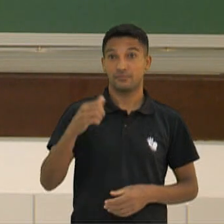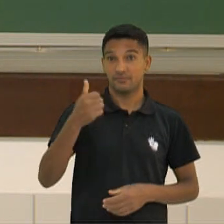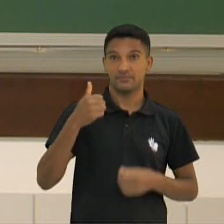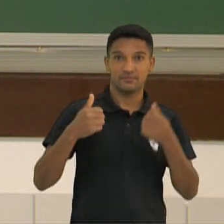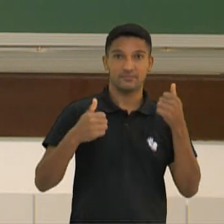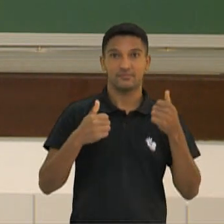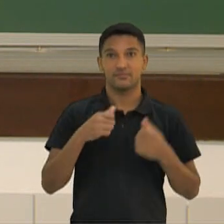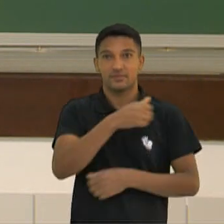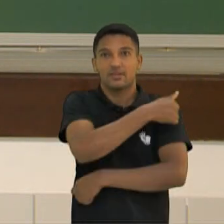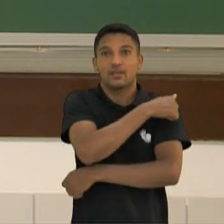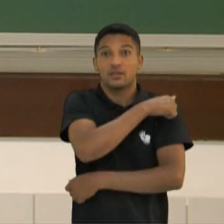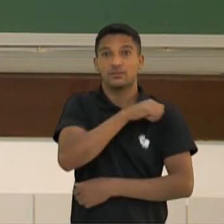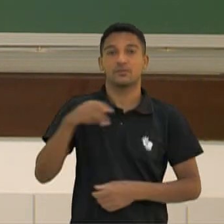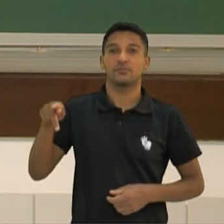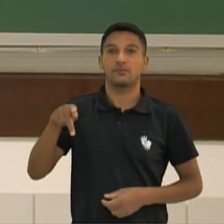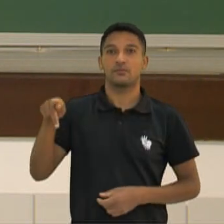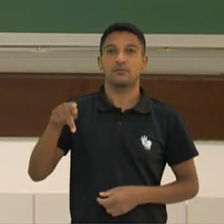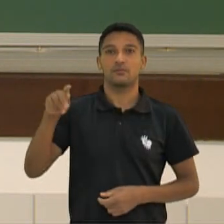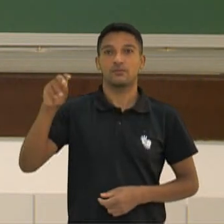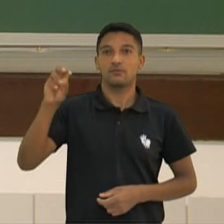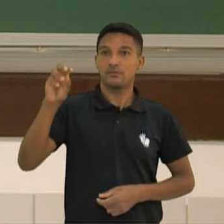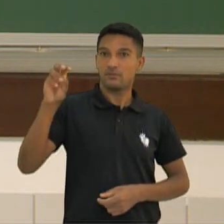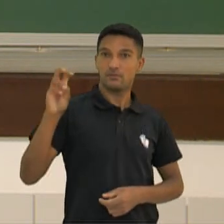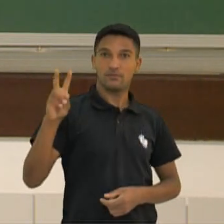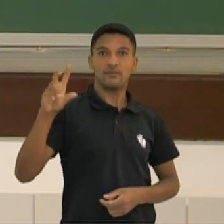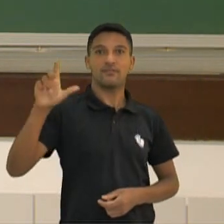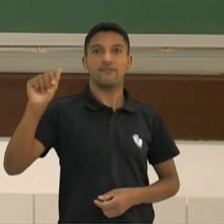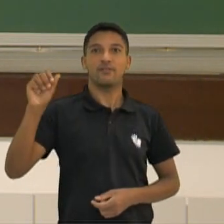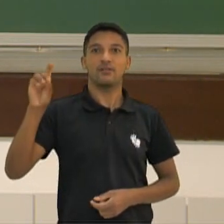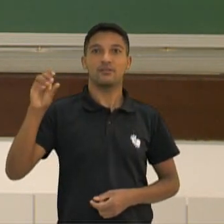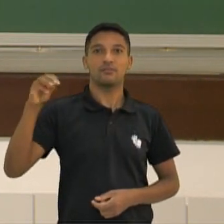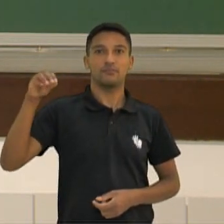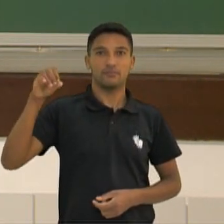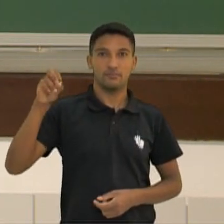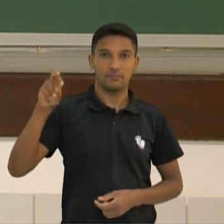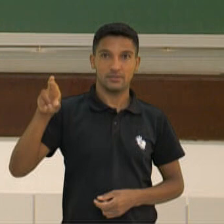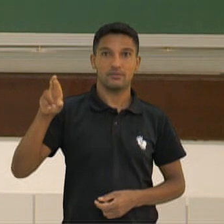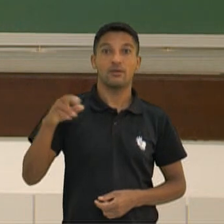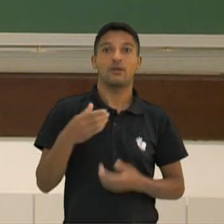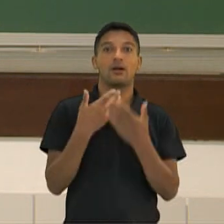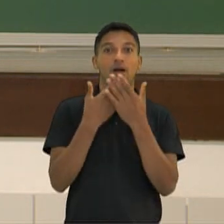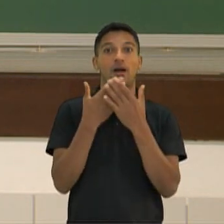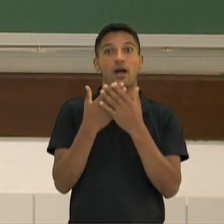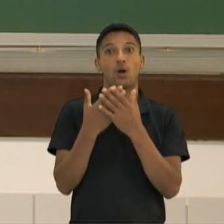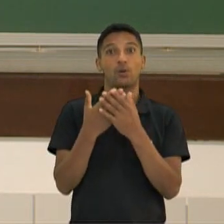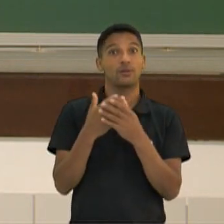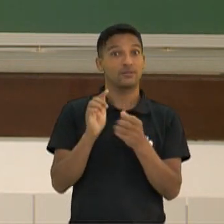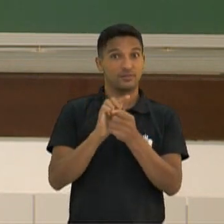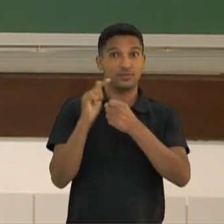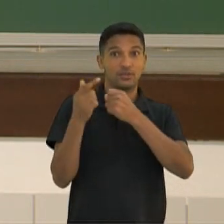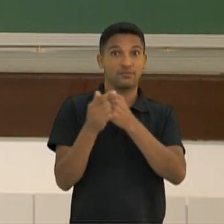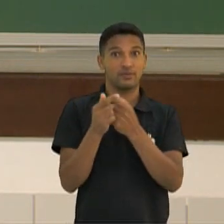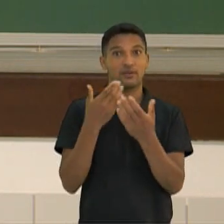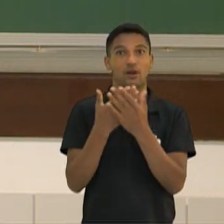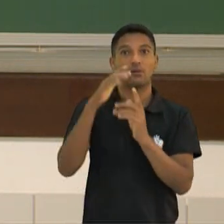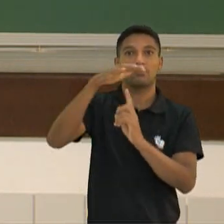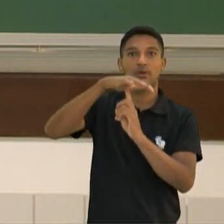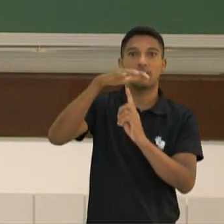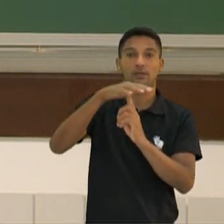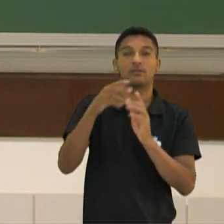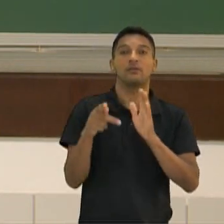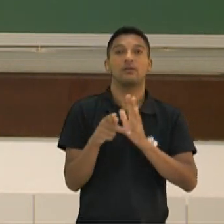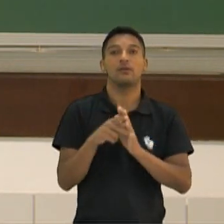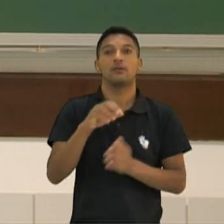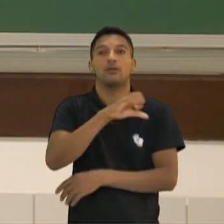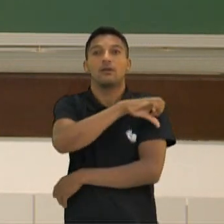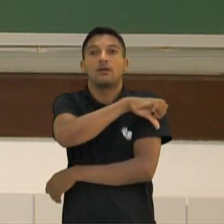Salve, salve galera! Professor Vladimir na área, com mais uma aula Paraná de Geografia para você, o meu povo do nono ano do ensino